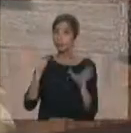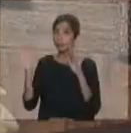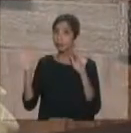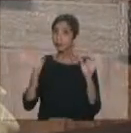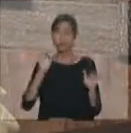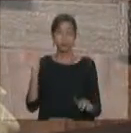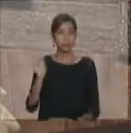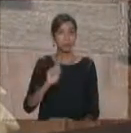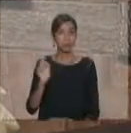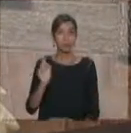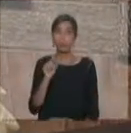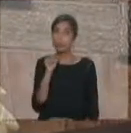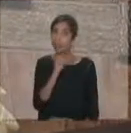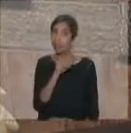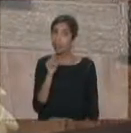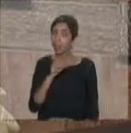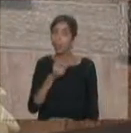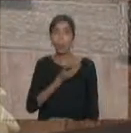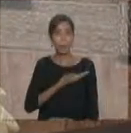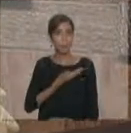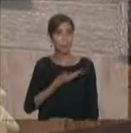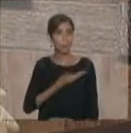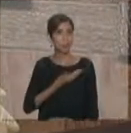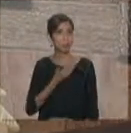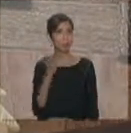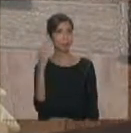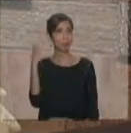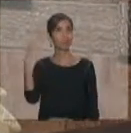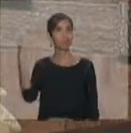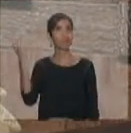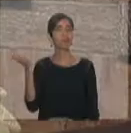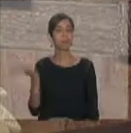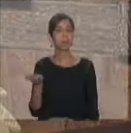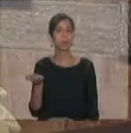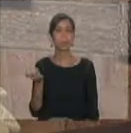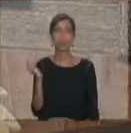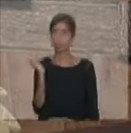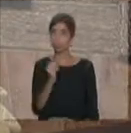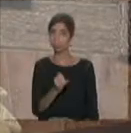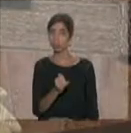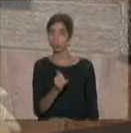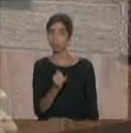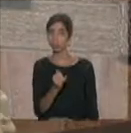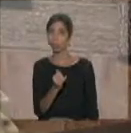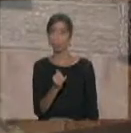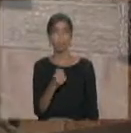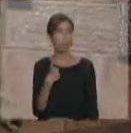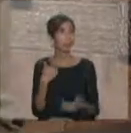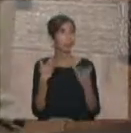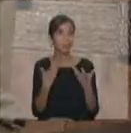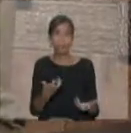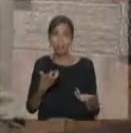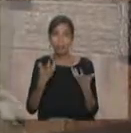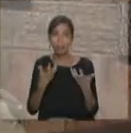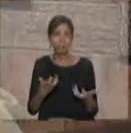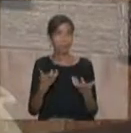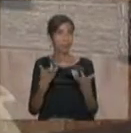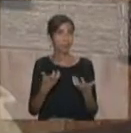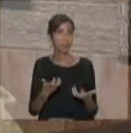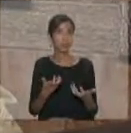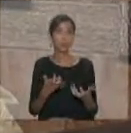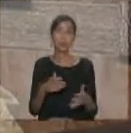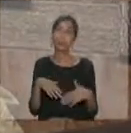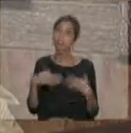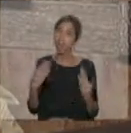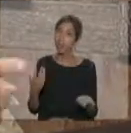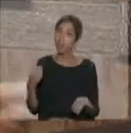imaginava que ele tinha um amigo tão poderoso. Eu disse para ele: é tudo que eu quero. Ele disse: